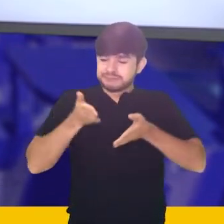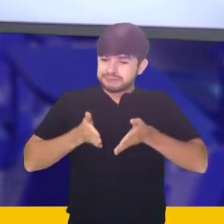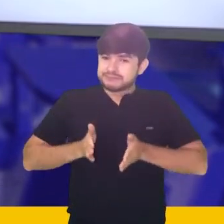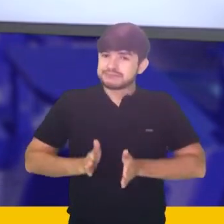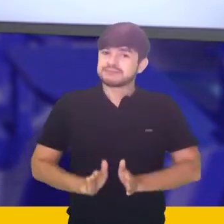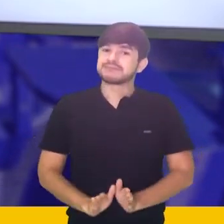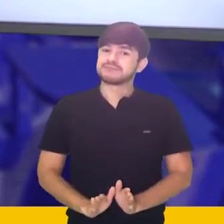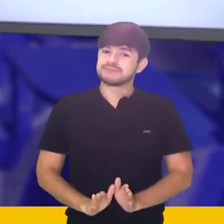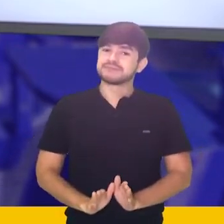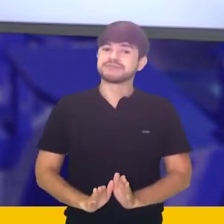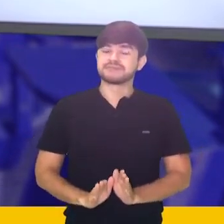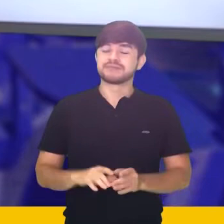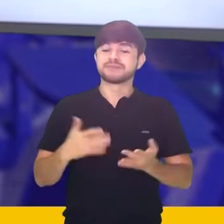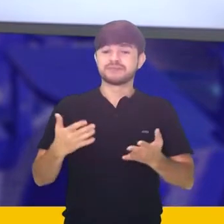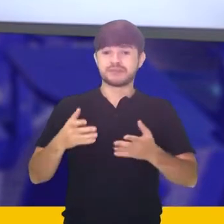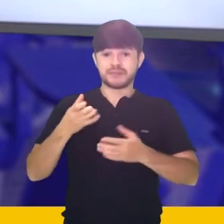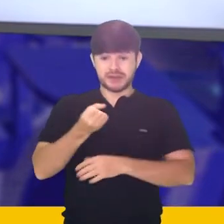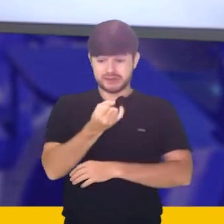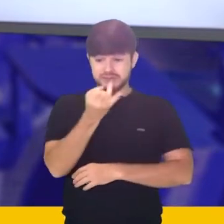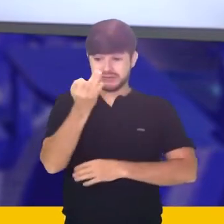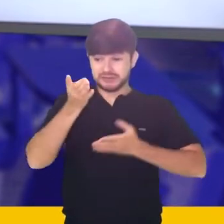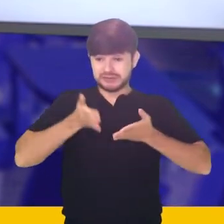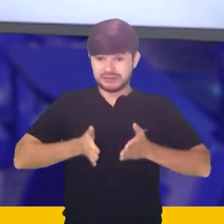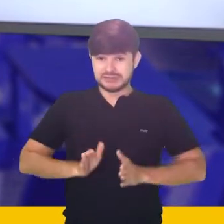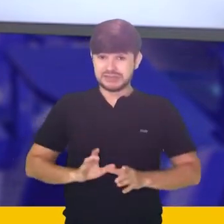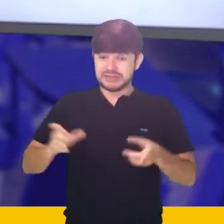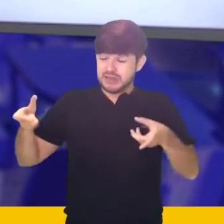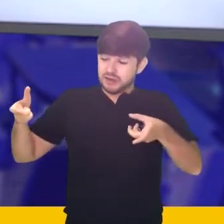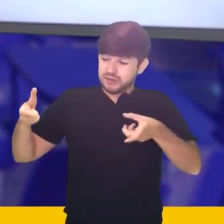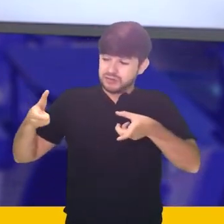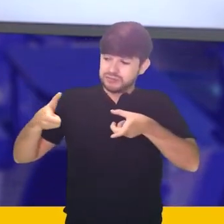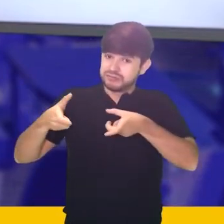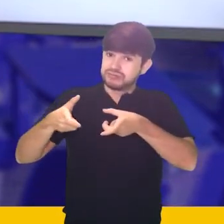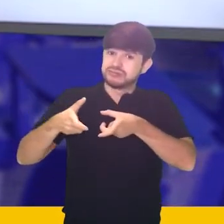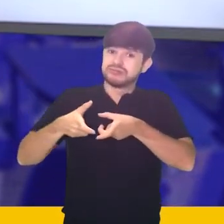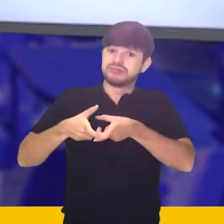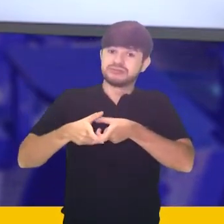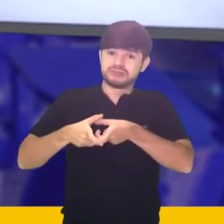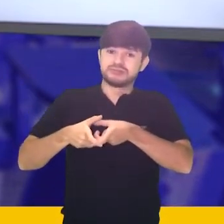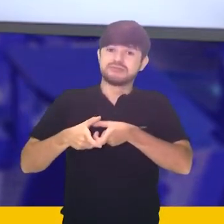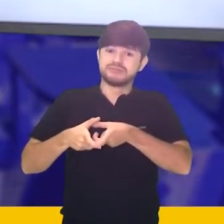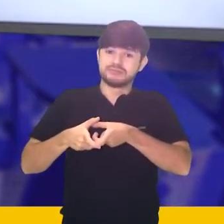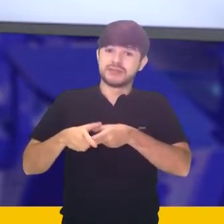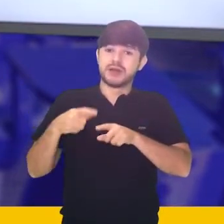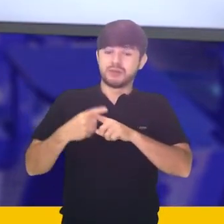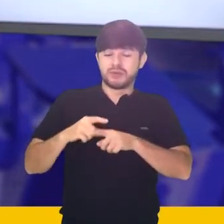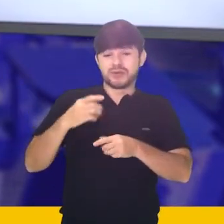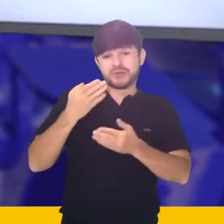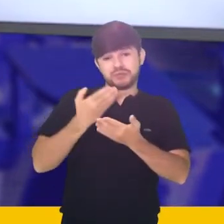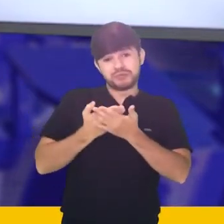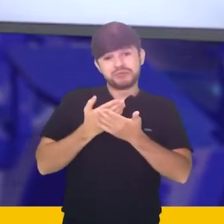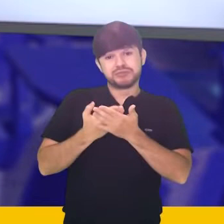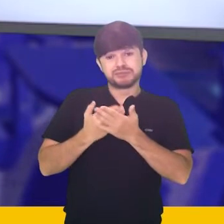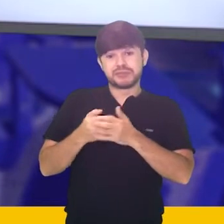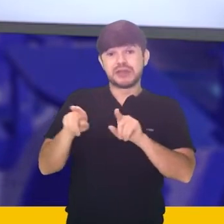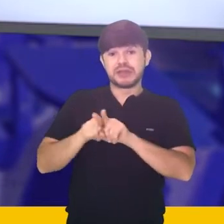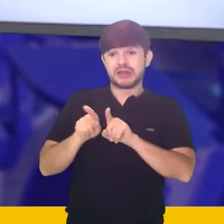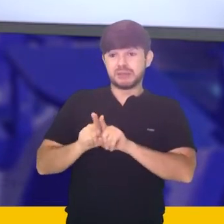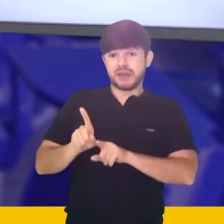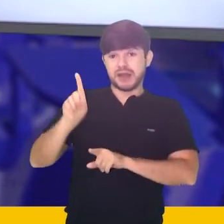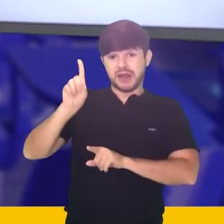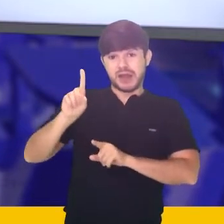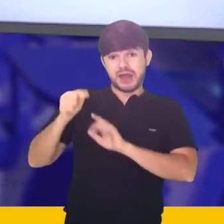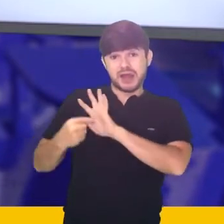a taxa de natalidade em Caruaru, ela está diminuindo. A gente deu uma observada nesse aspecto e o gráfico está mostrando isso